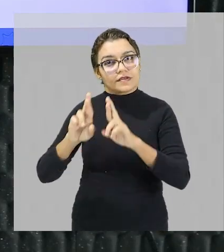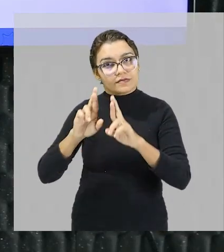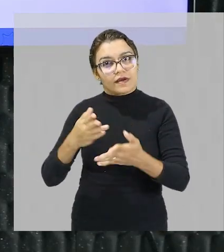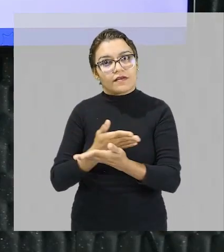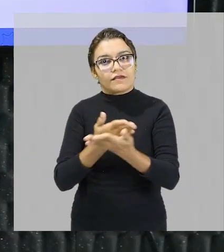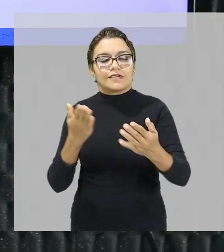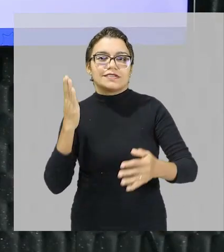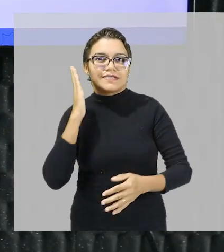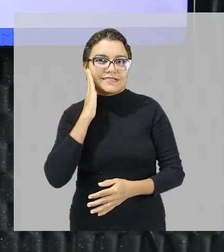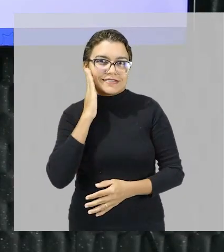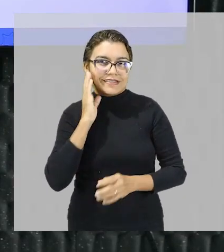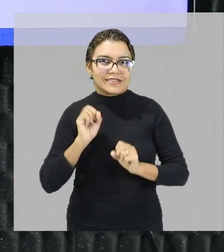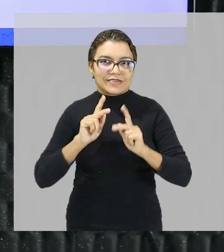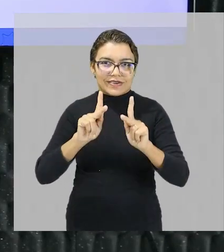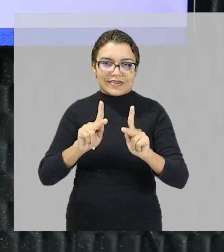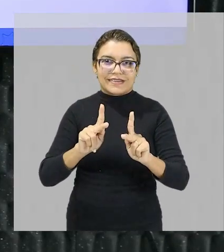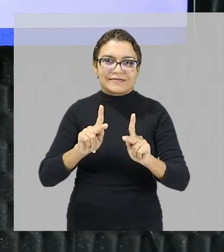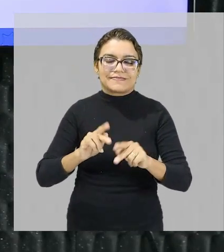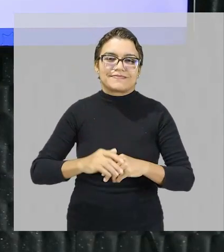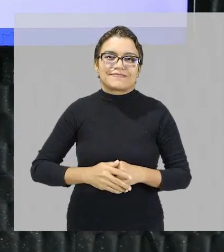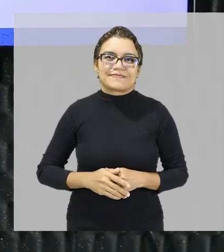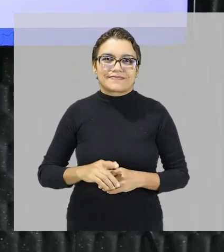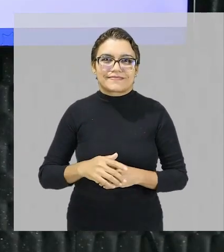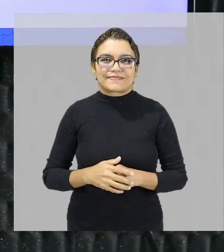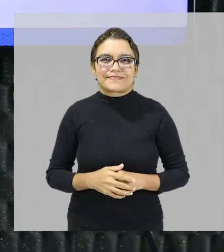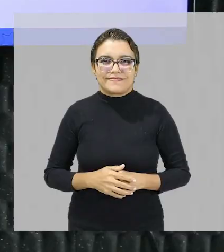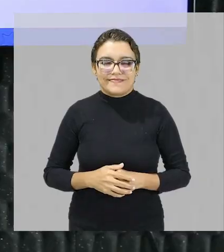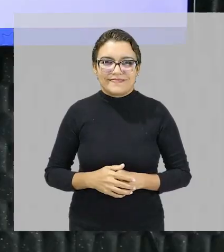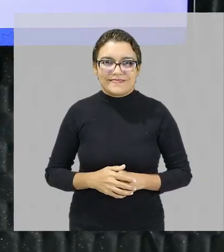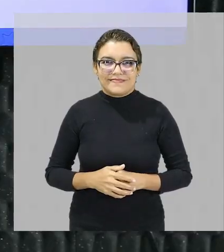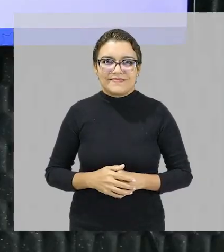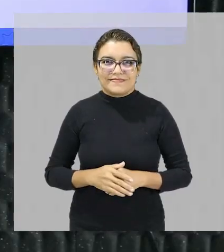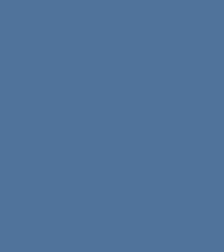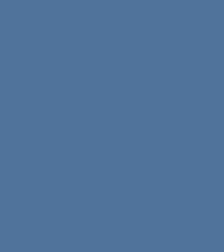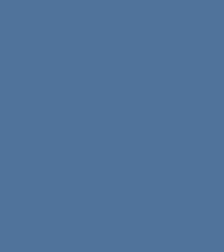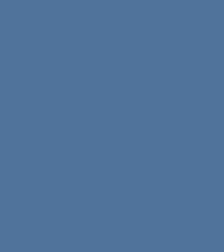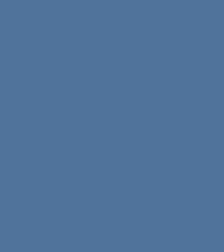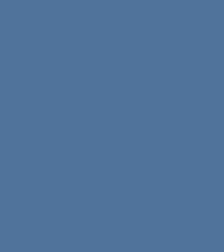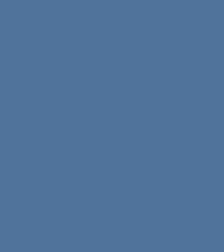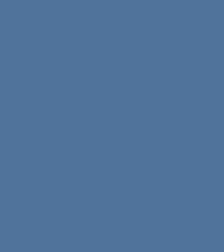tenham entendido, tá, pessoal? Fique com Deus. Até mais. Tchau, tchau.